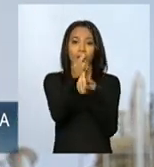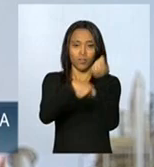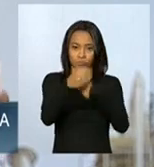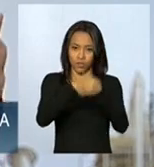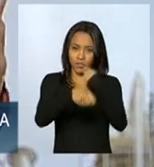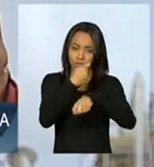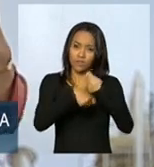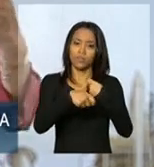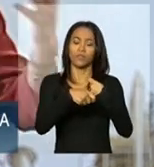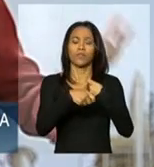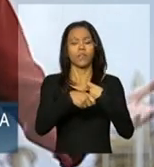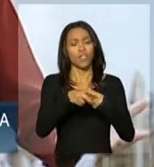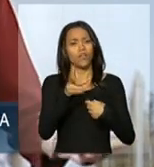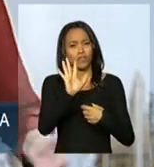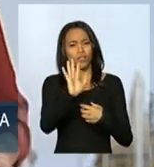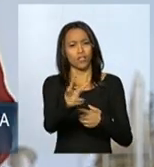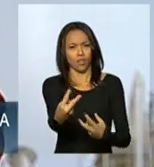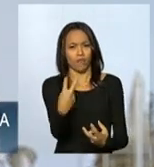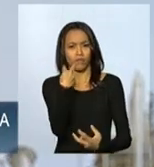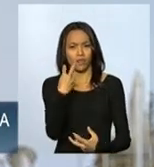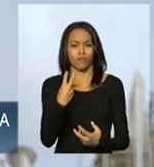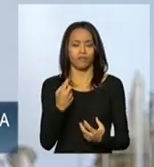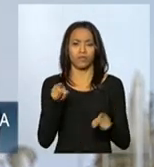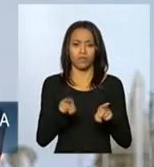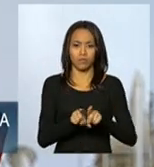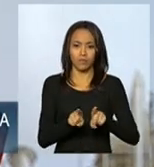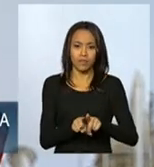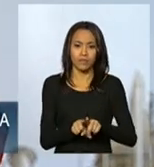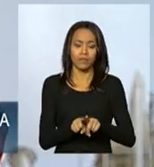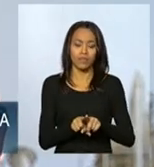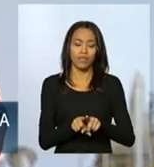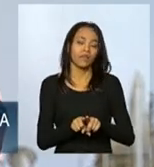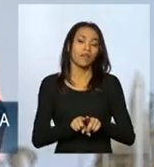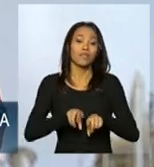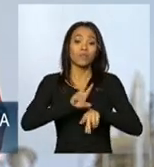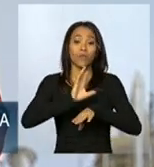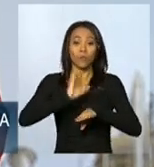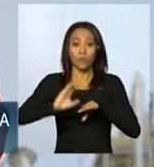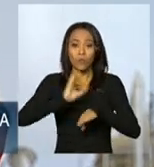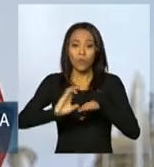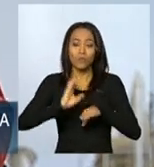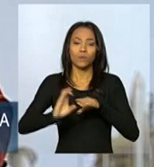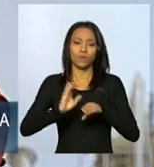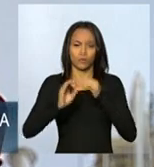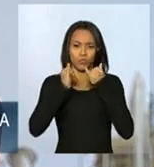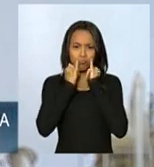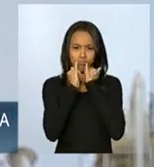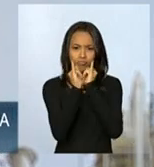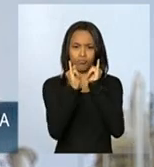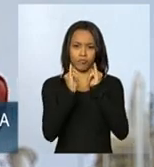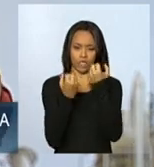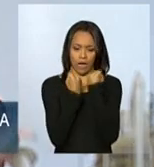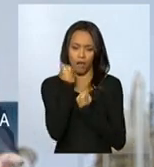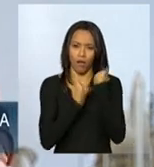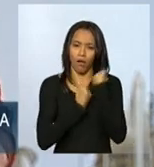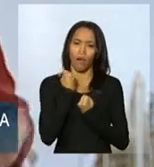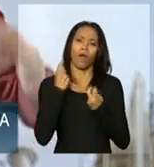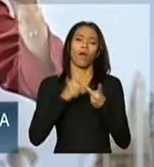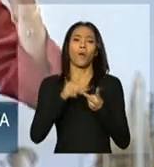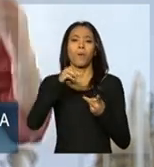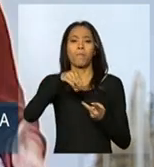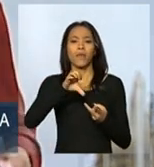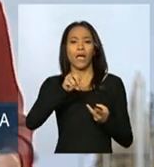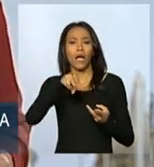administrativo e, como vocês viram aqui, né, curso de eletricista automotivo, de mecânico,